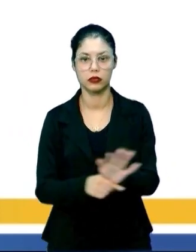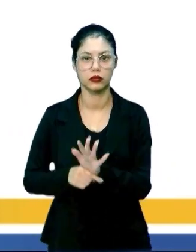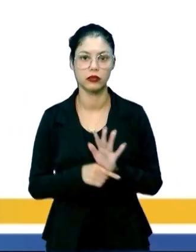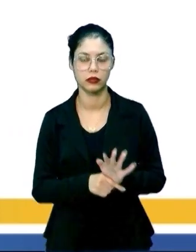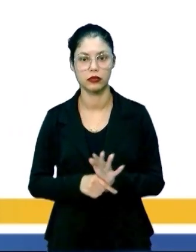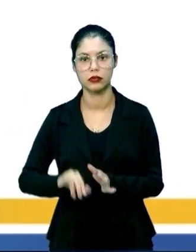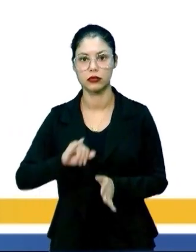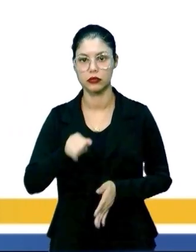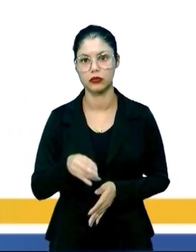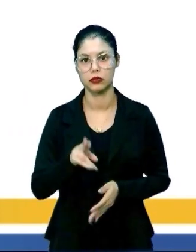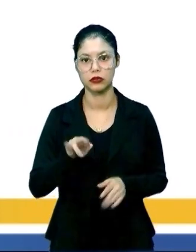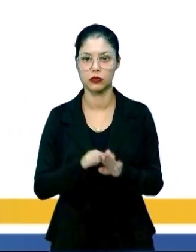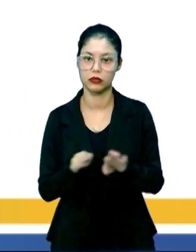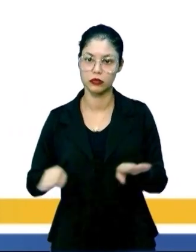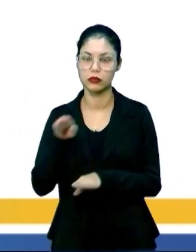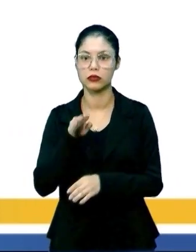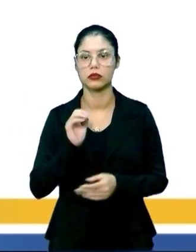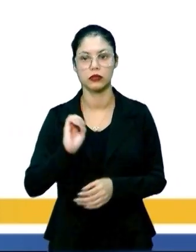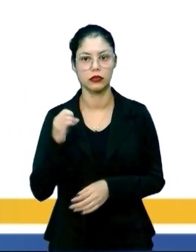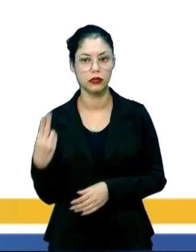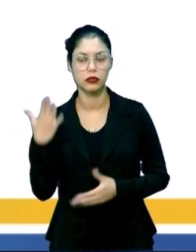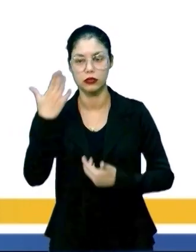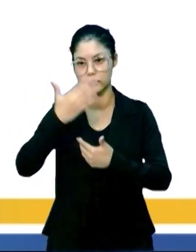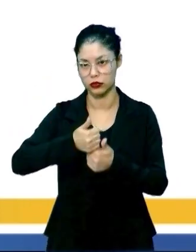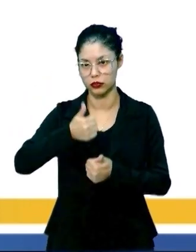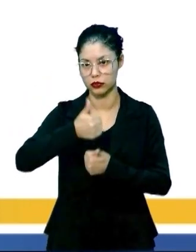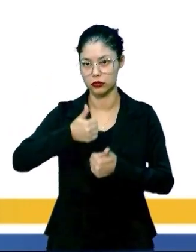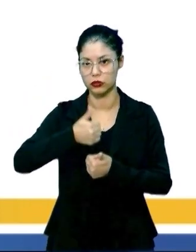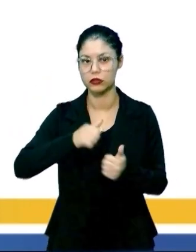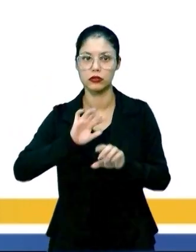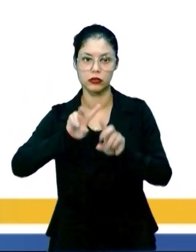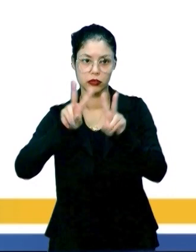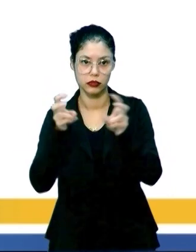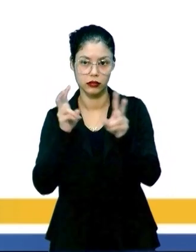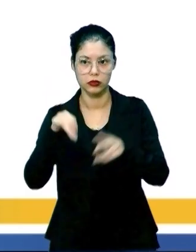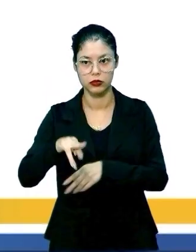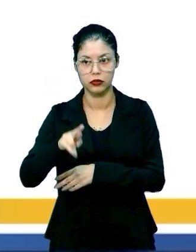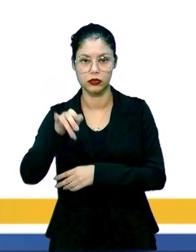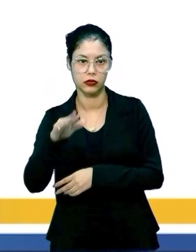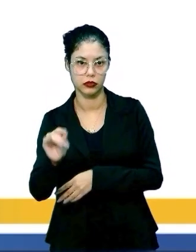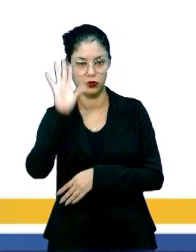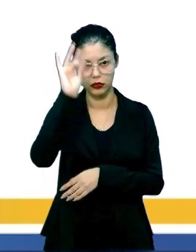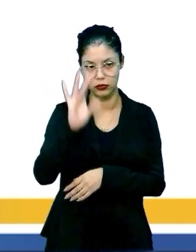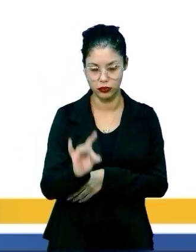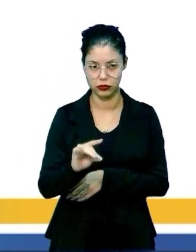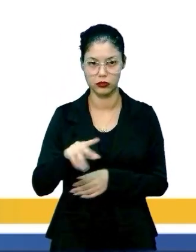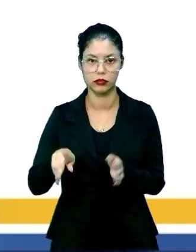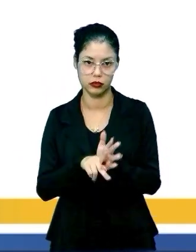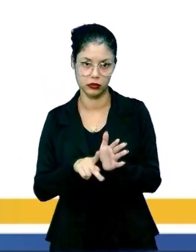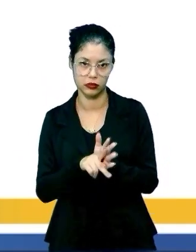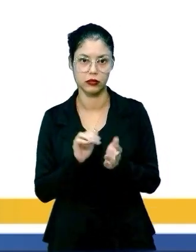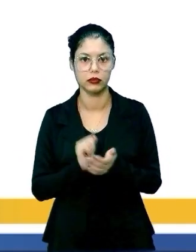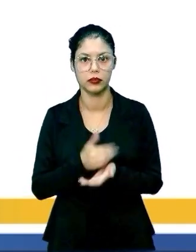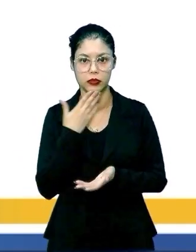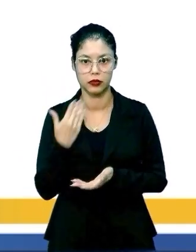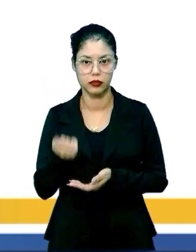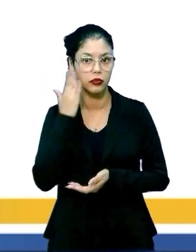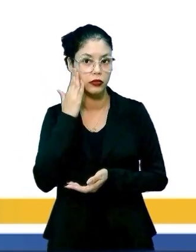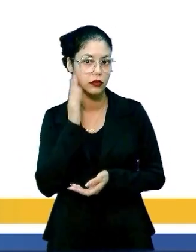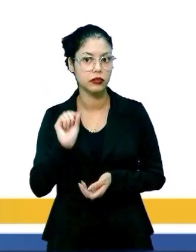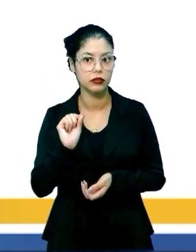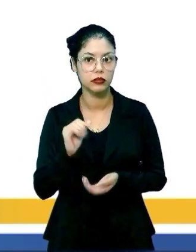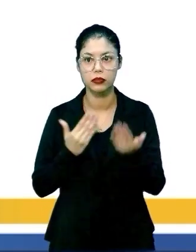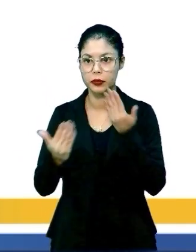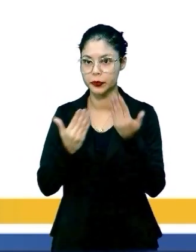juros representa juros sobre juro, ou seja, tem aplicação sobre o montante de cada período. A melhor forma de entender